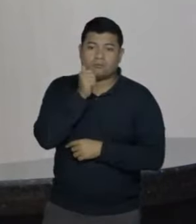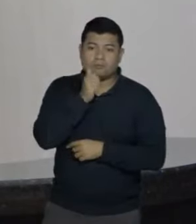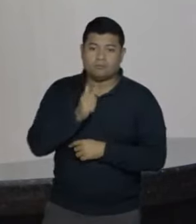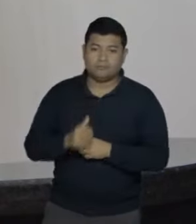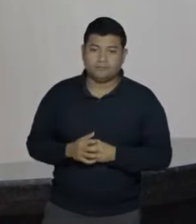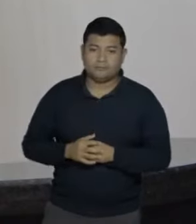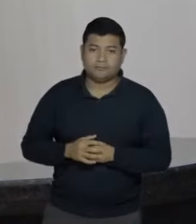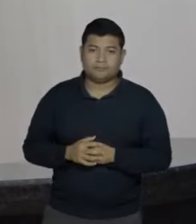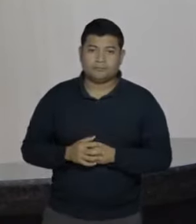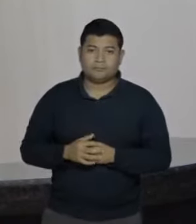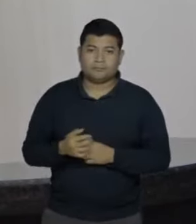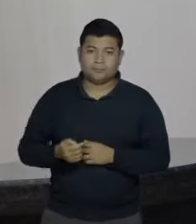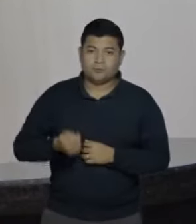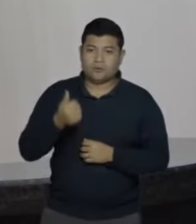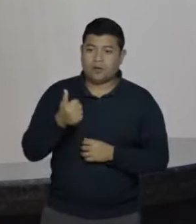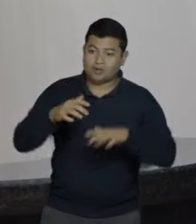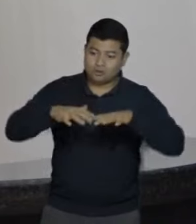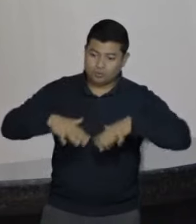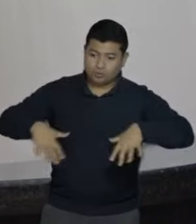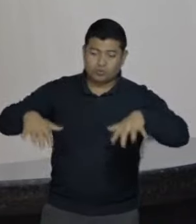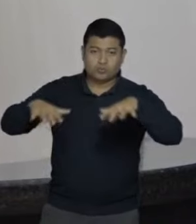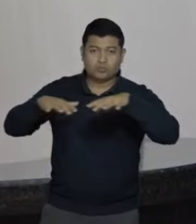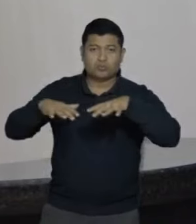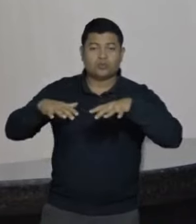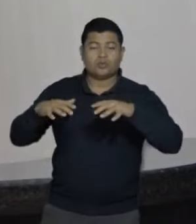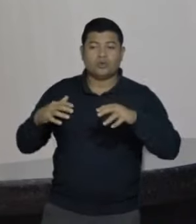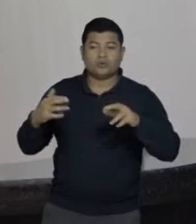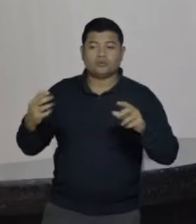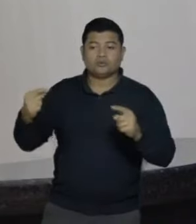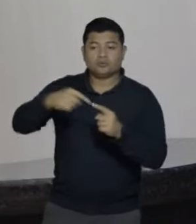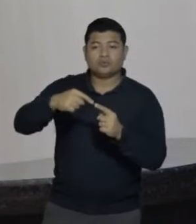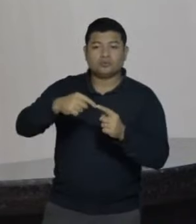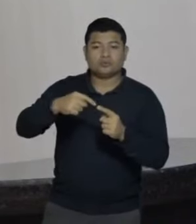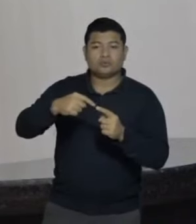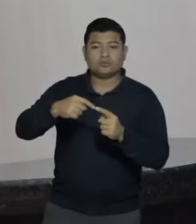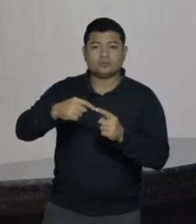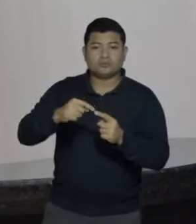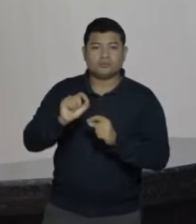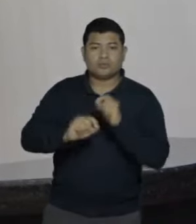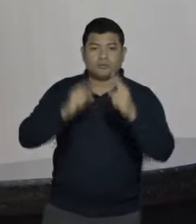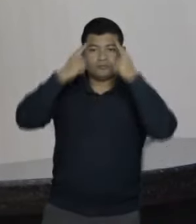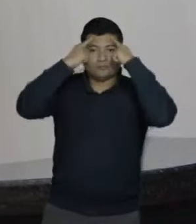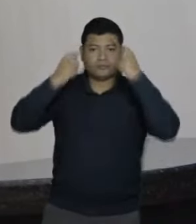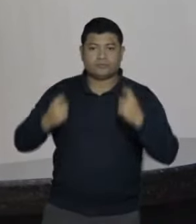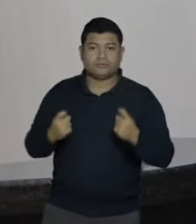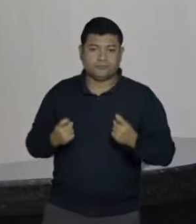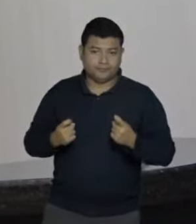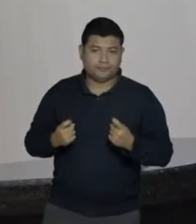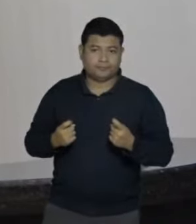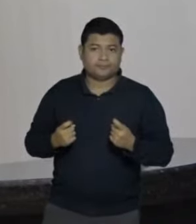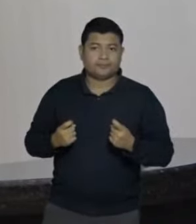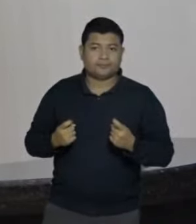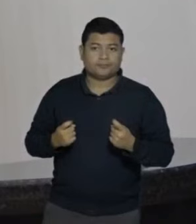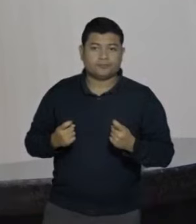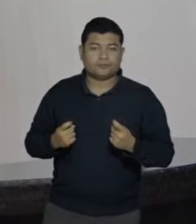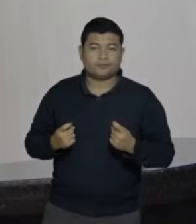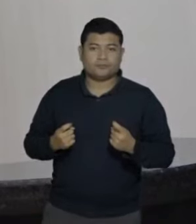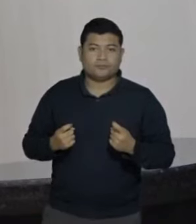quase todos relacionados a violência e pasmem